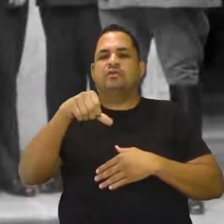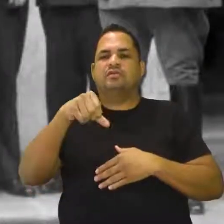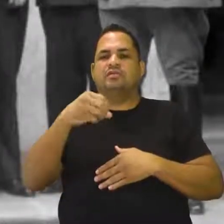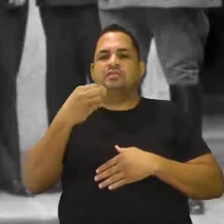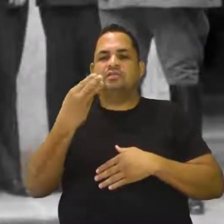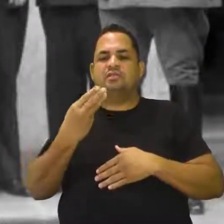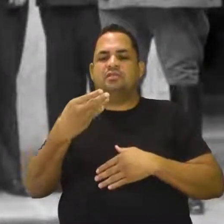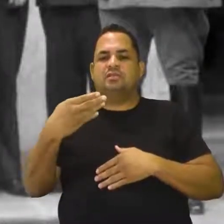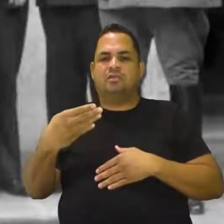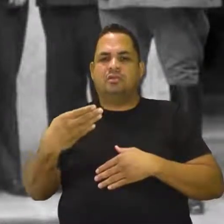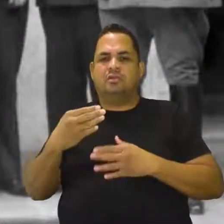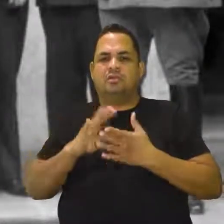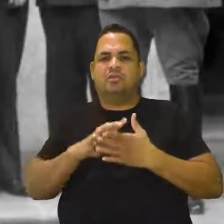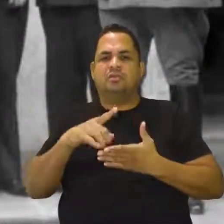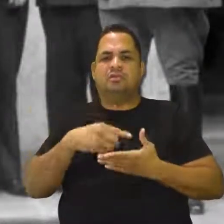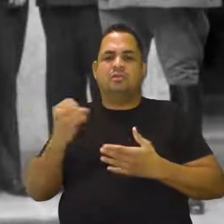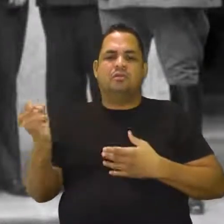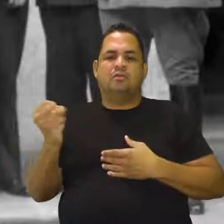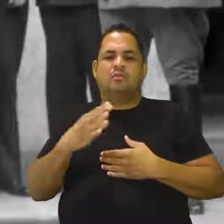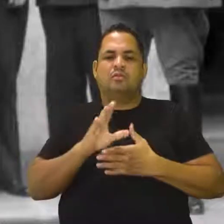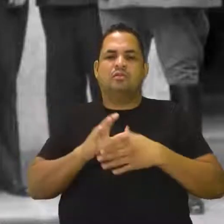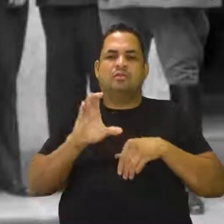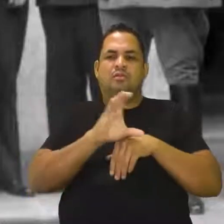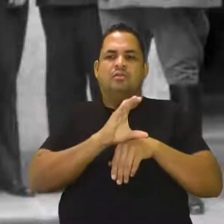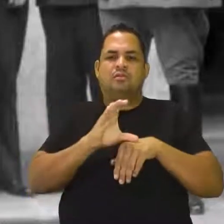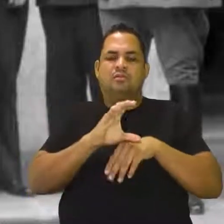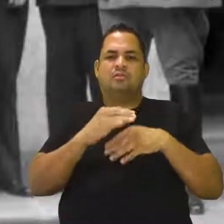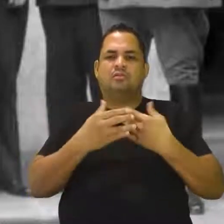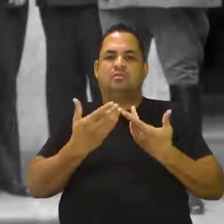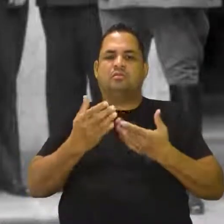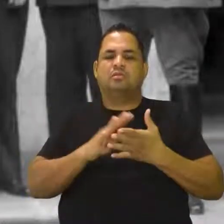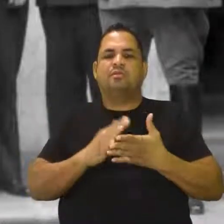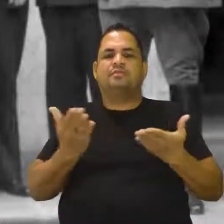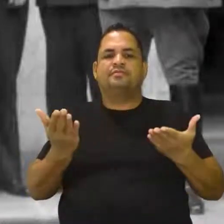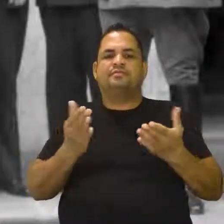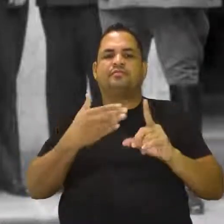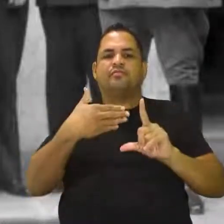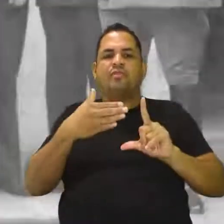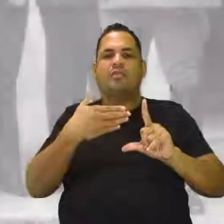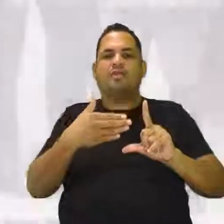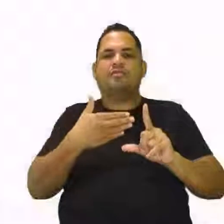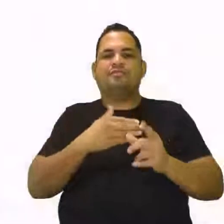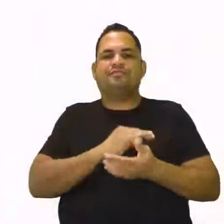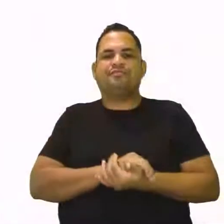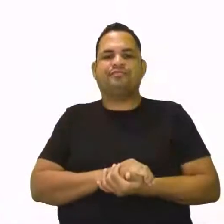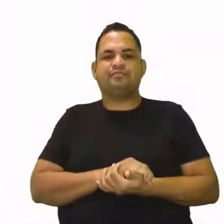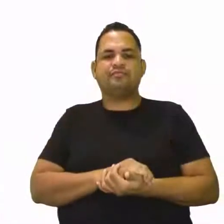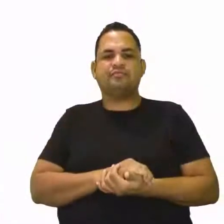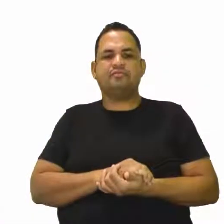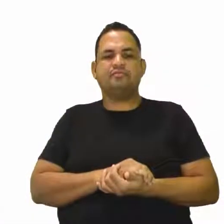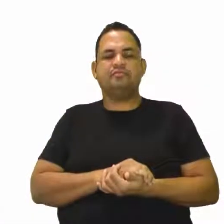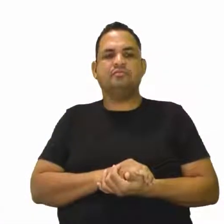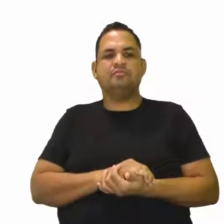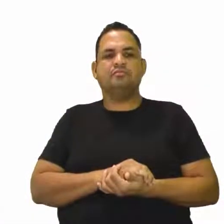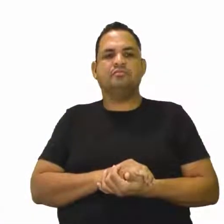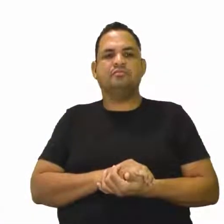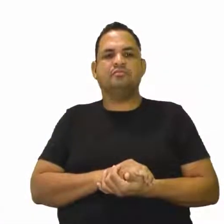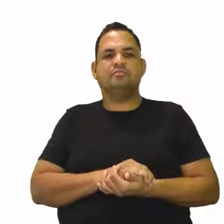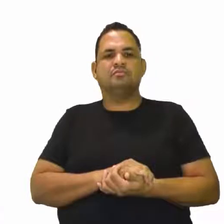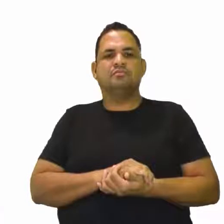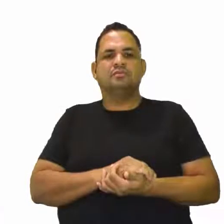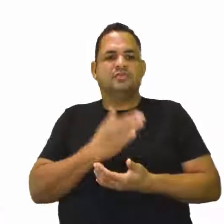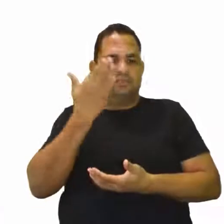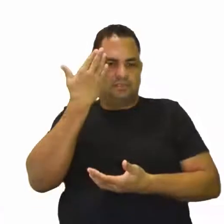nova Constituição. Mas isso eu vou explicar para vocês lá na frente. Por enquanto, na tela para vocês aí, na tela, por enquanto